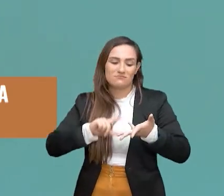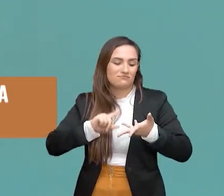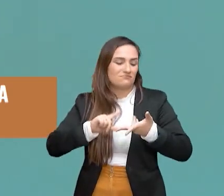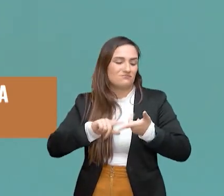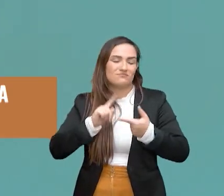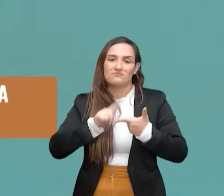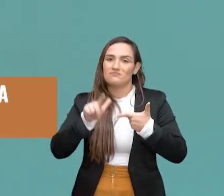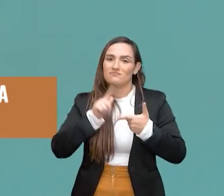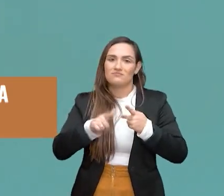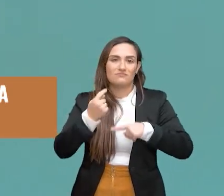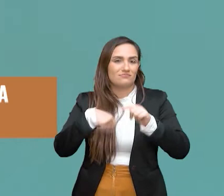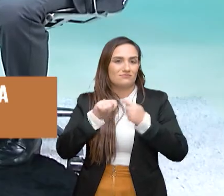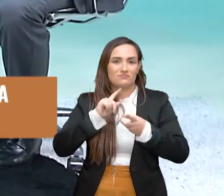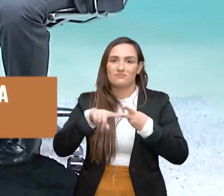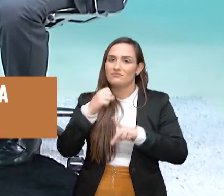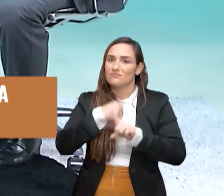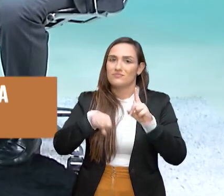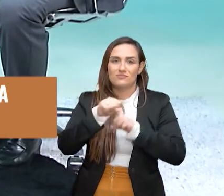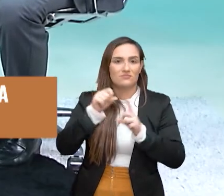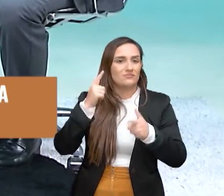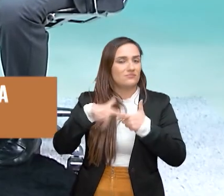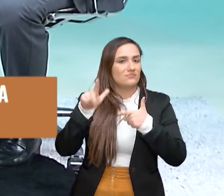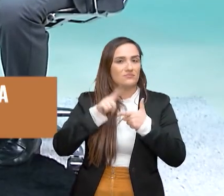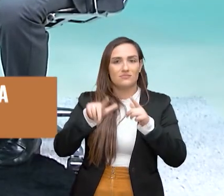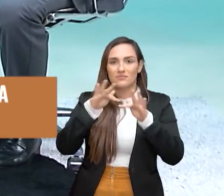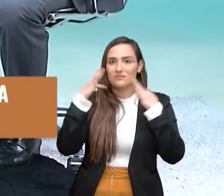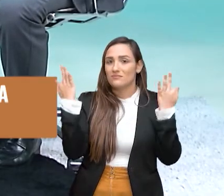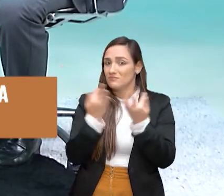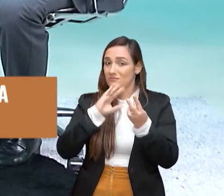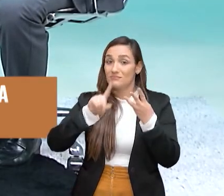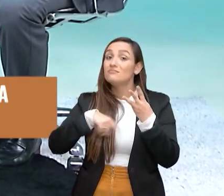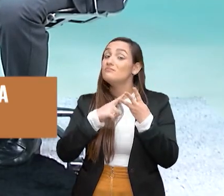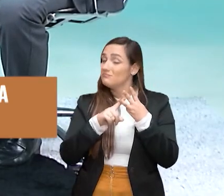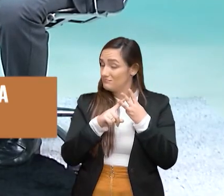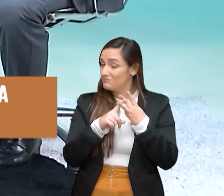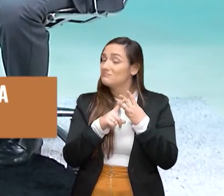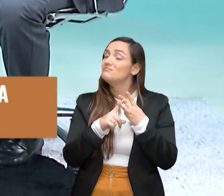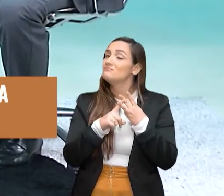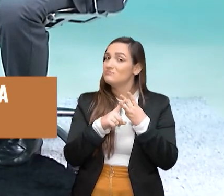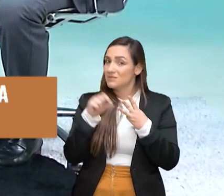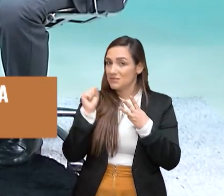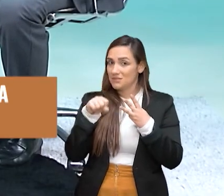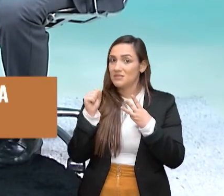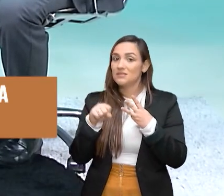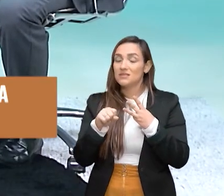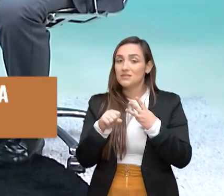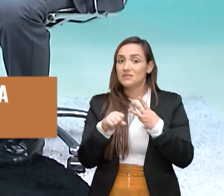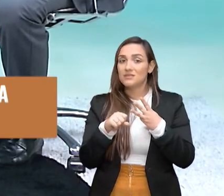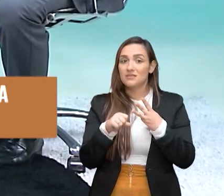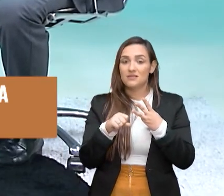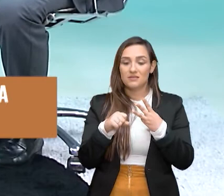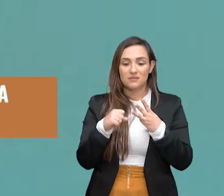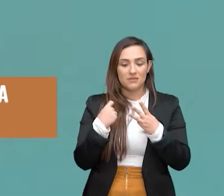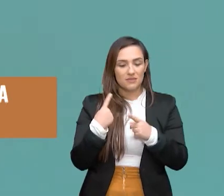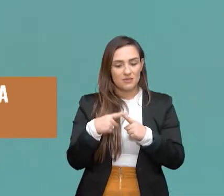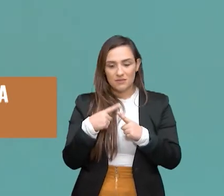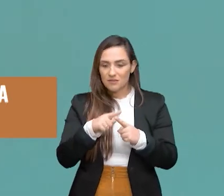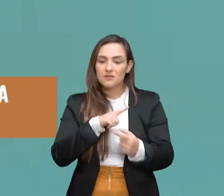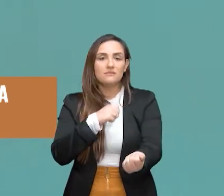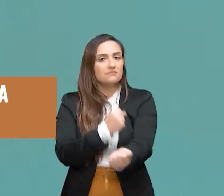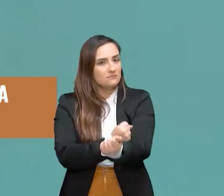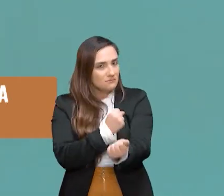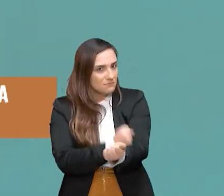fatores econômicos, sociais, conflitos familiares e, inclusive, também algumas vezes, por questão